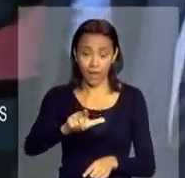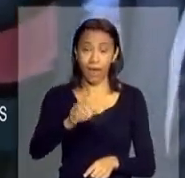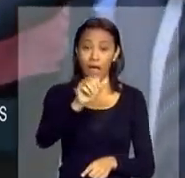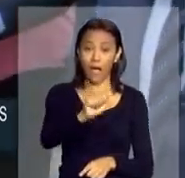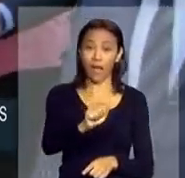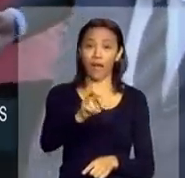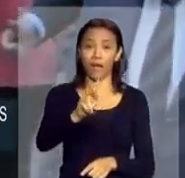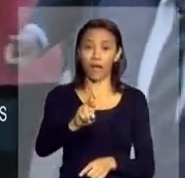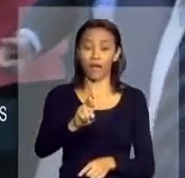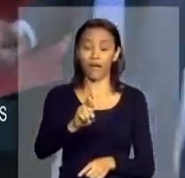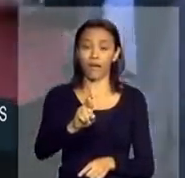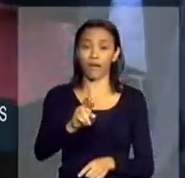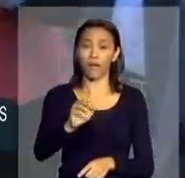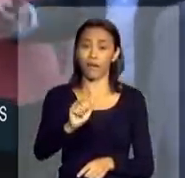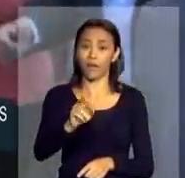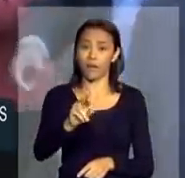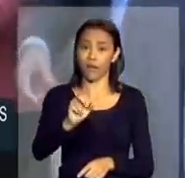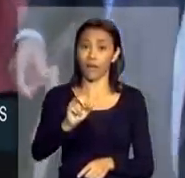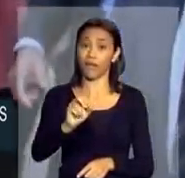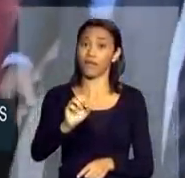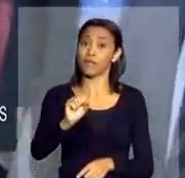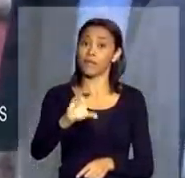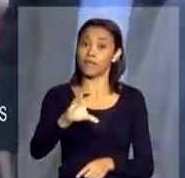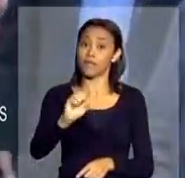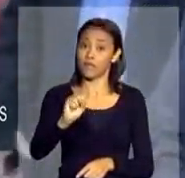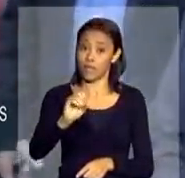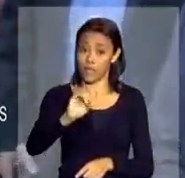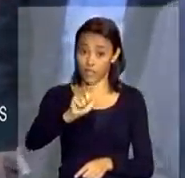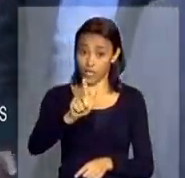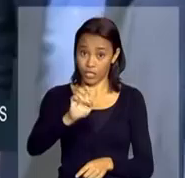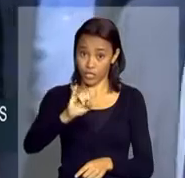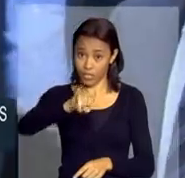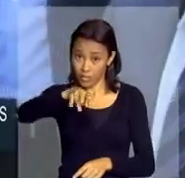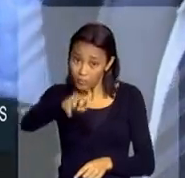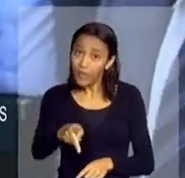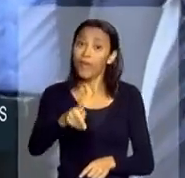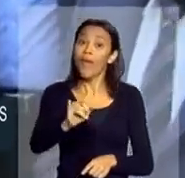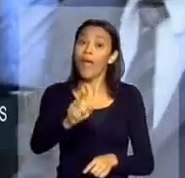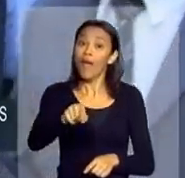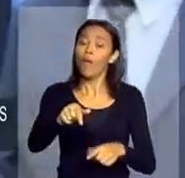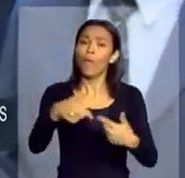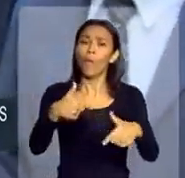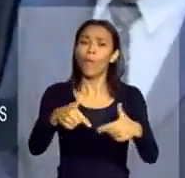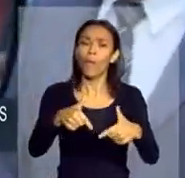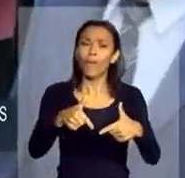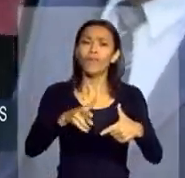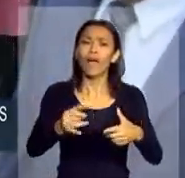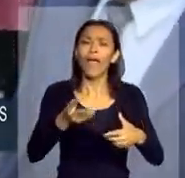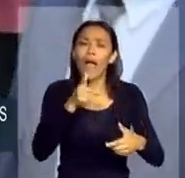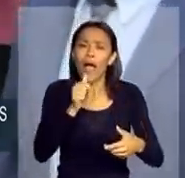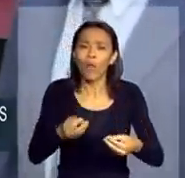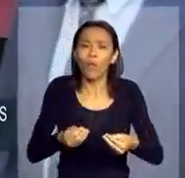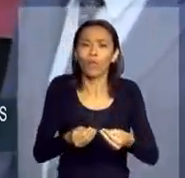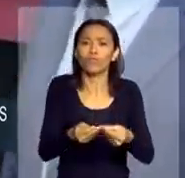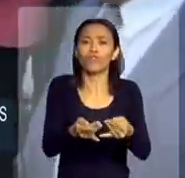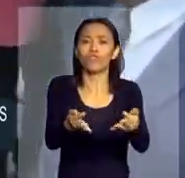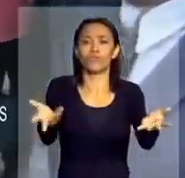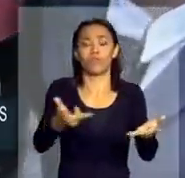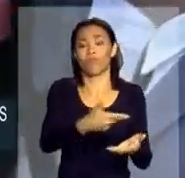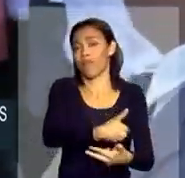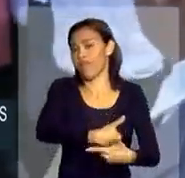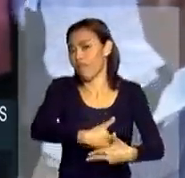Araçagi, que é também um programa, que é também uma obra que vai levar água a muita